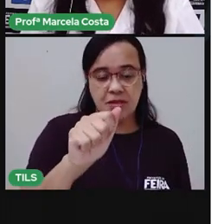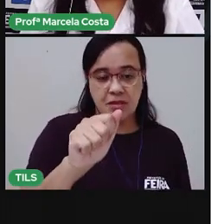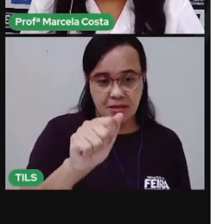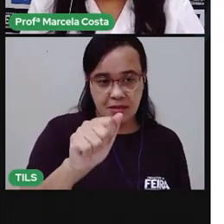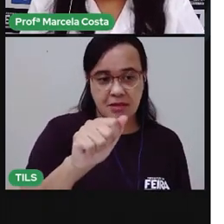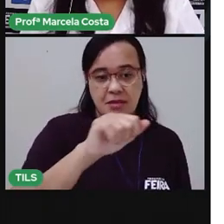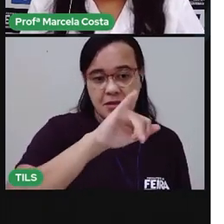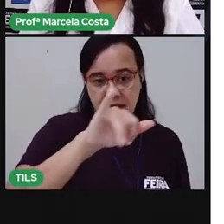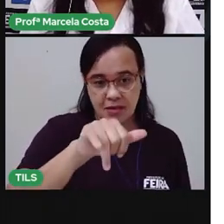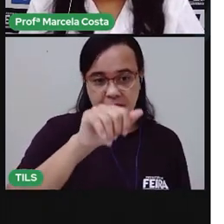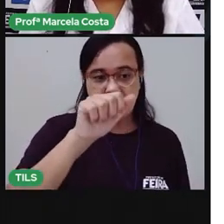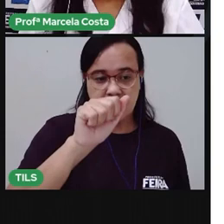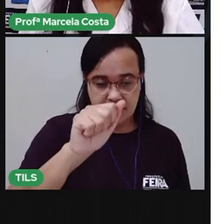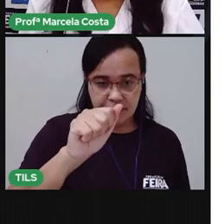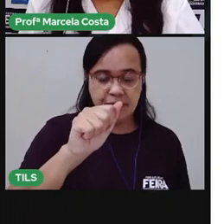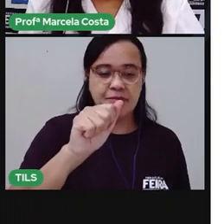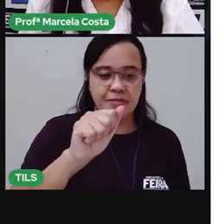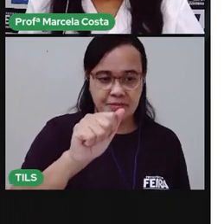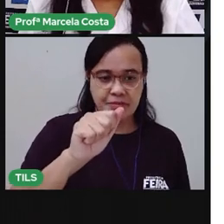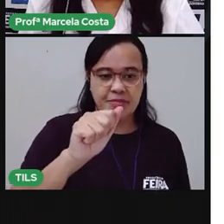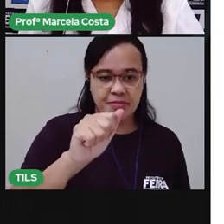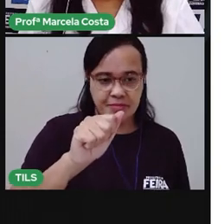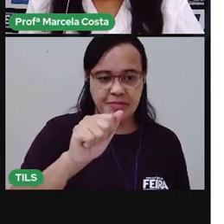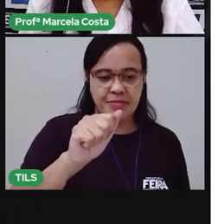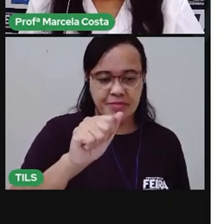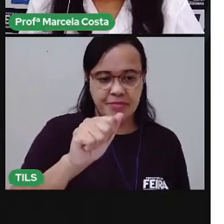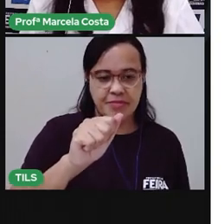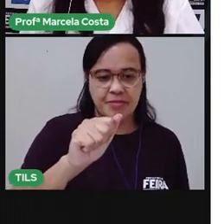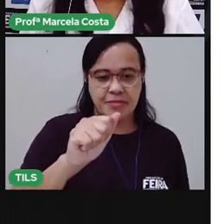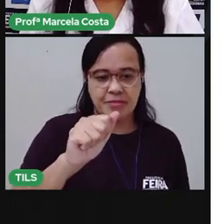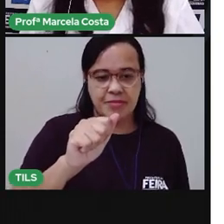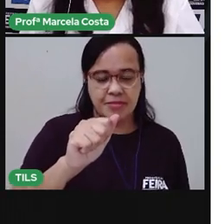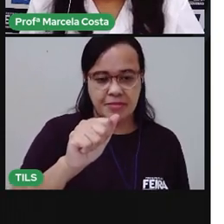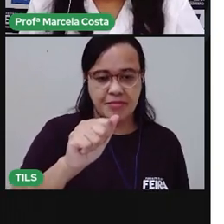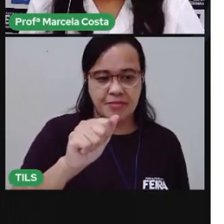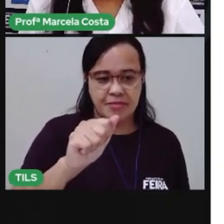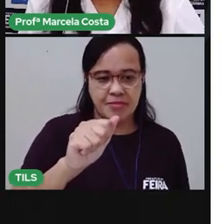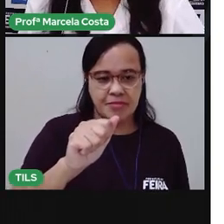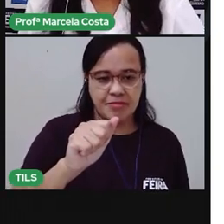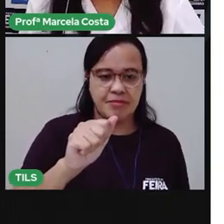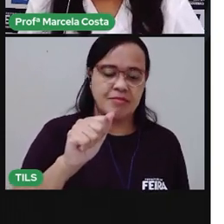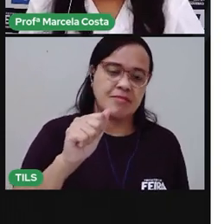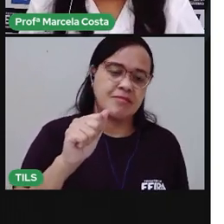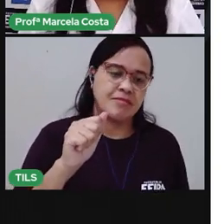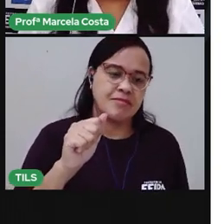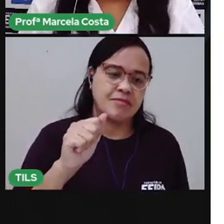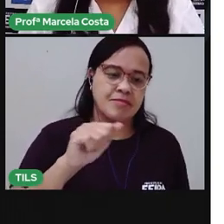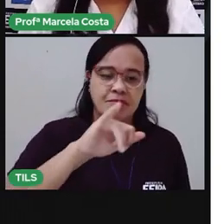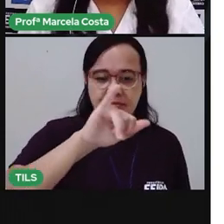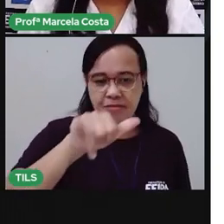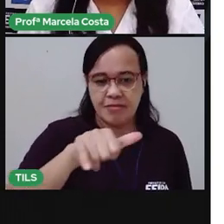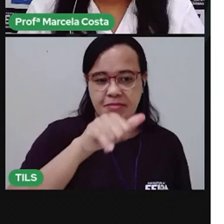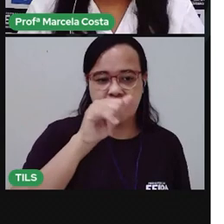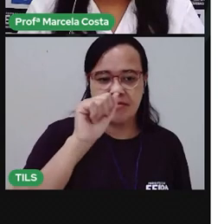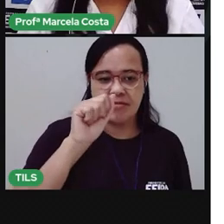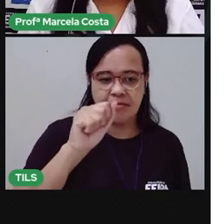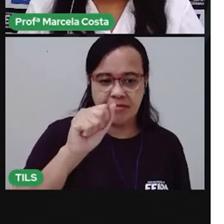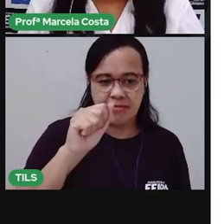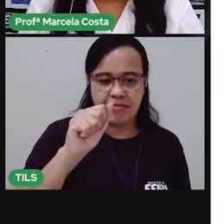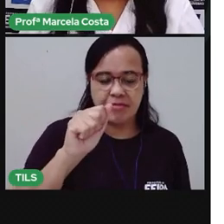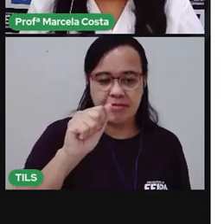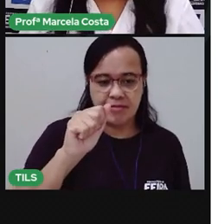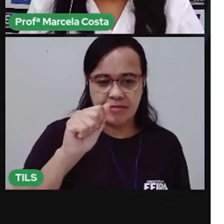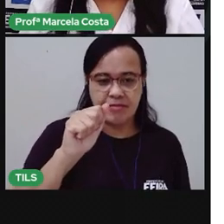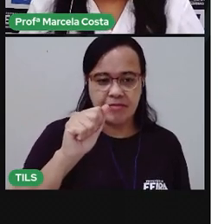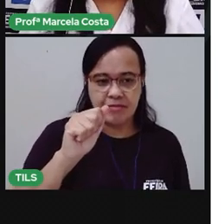Jotta A e já esse j ao nome do da